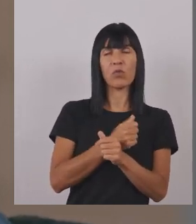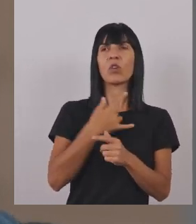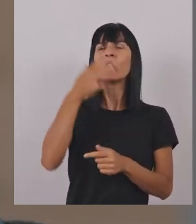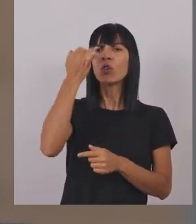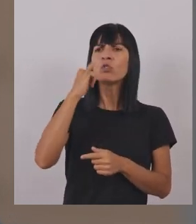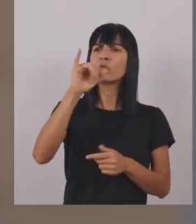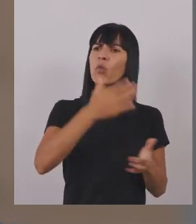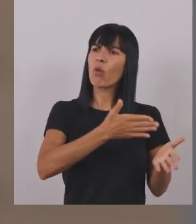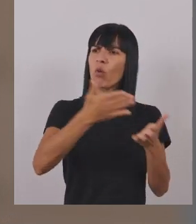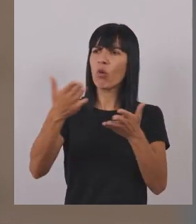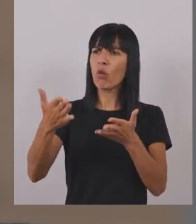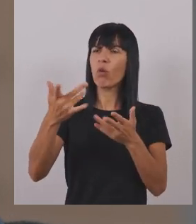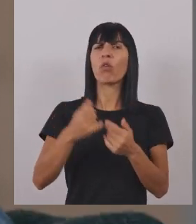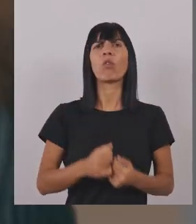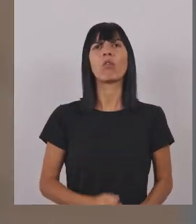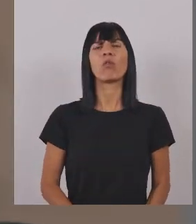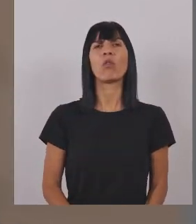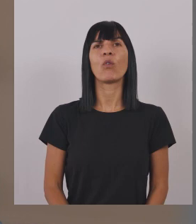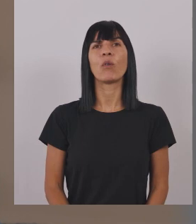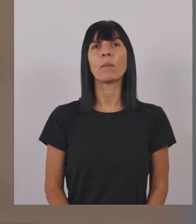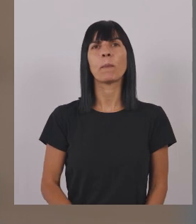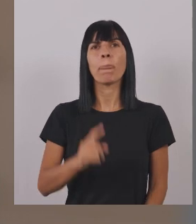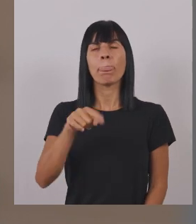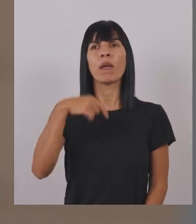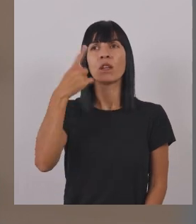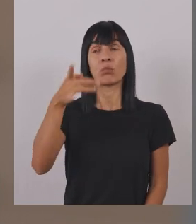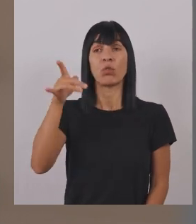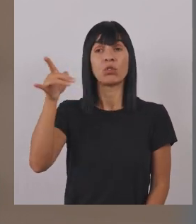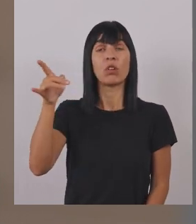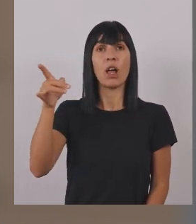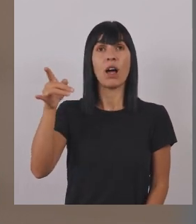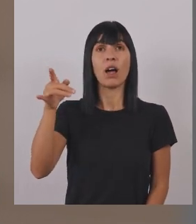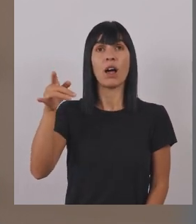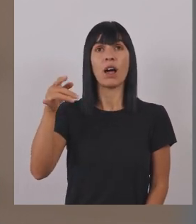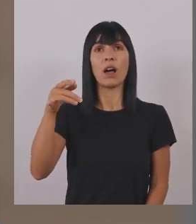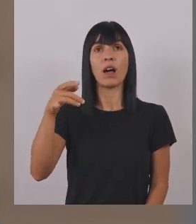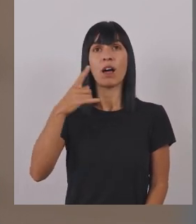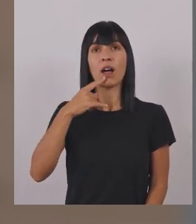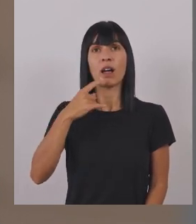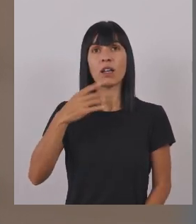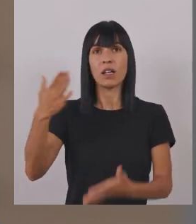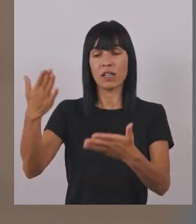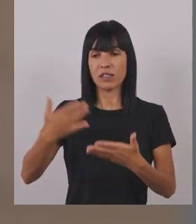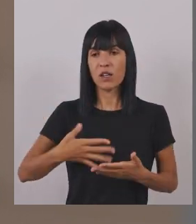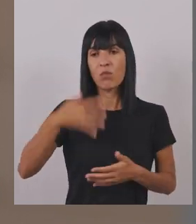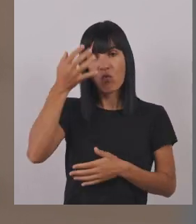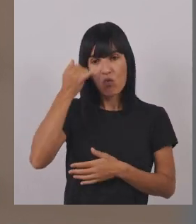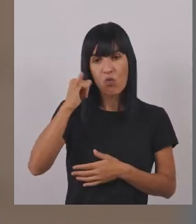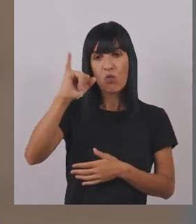cabeçudo, ou fui levá-los ao dono, e depois ele lá deu-me aquela que eu